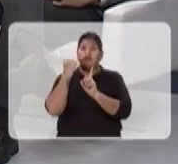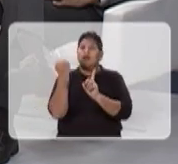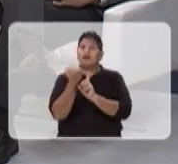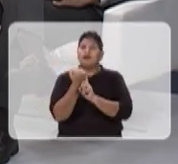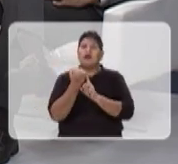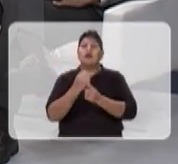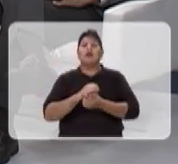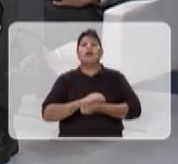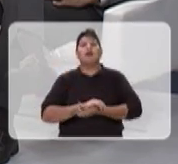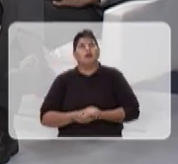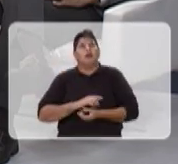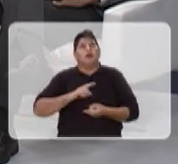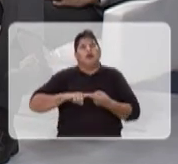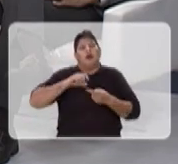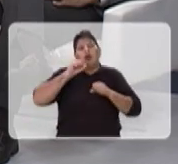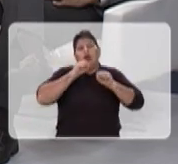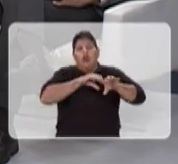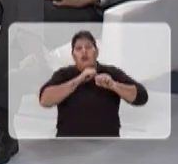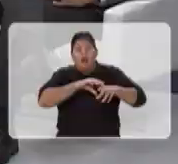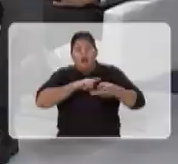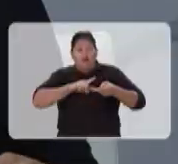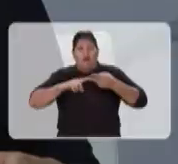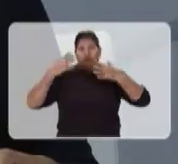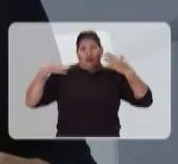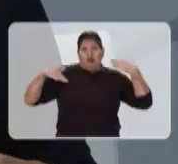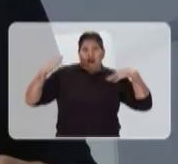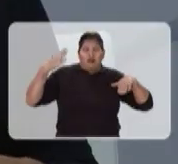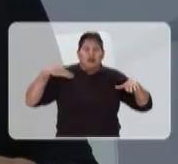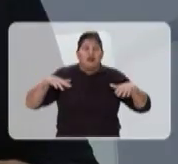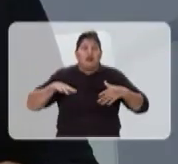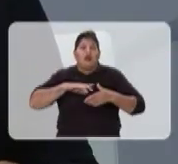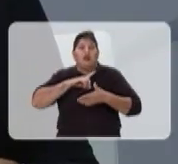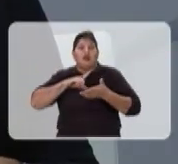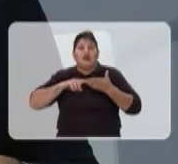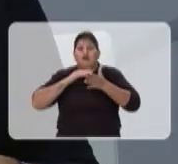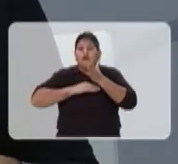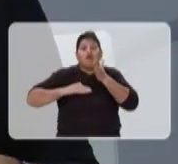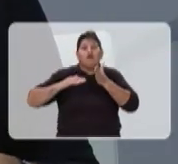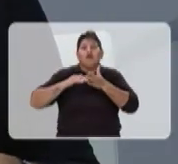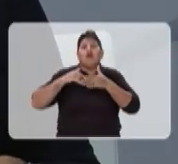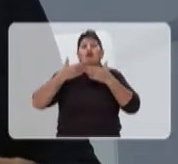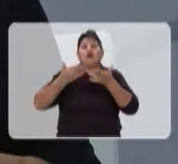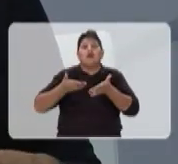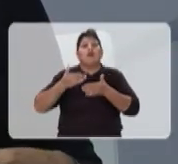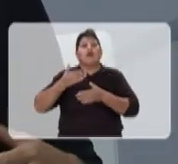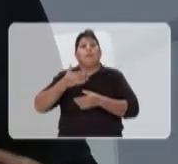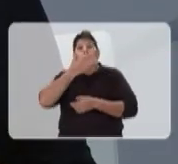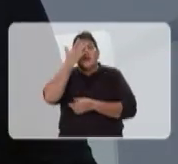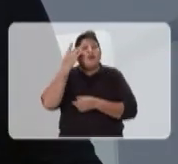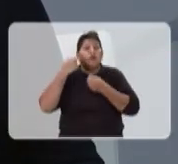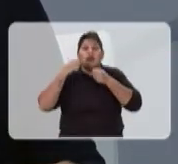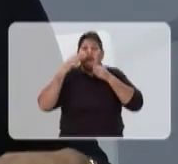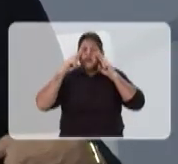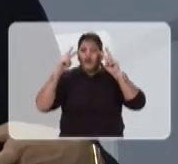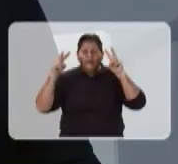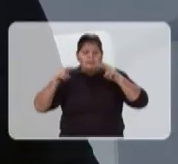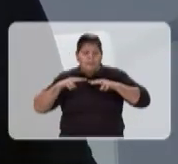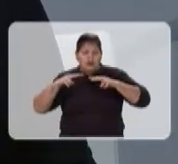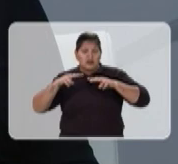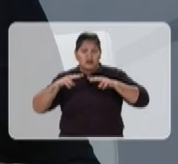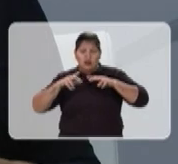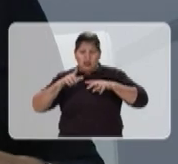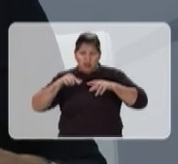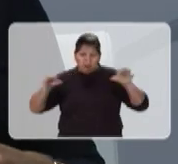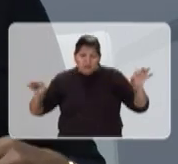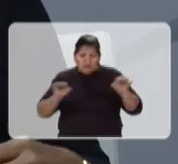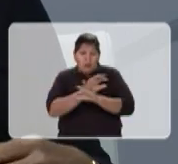pessoa precisa ser vista de forma completa. Então, para ser vista de forma completa, claro que o trabalho